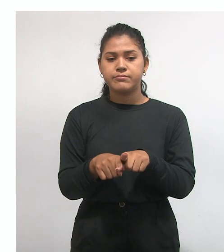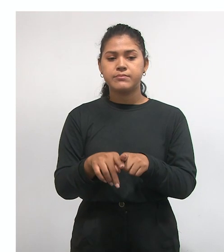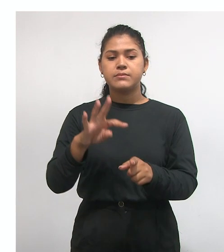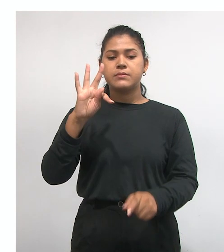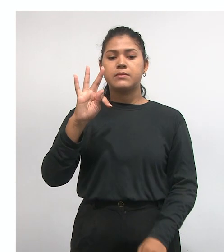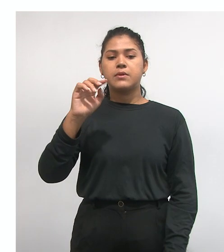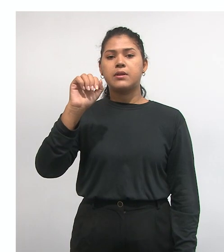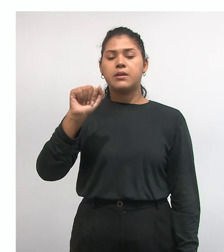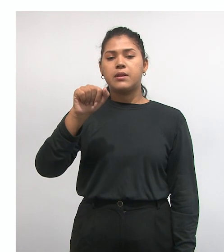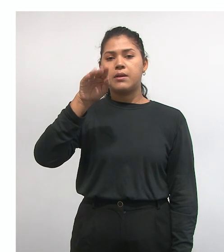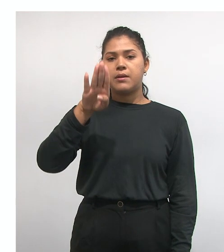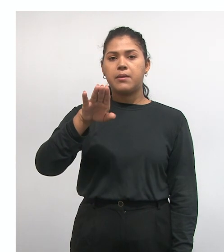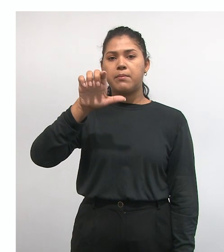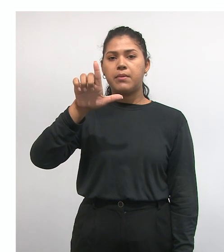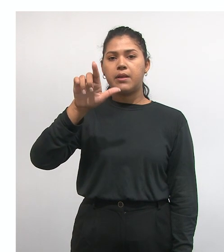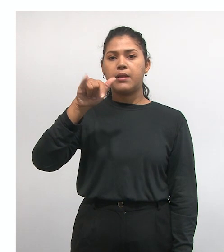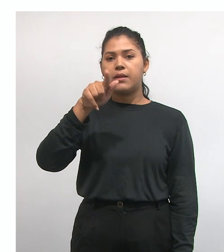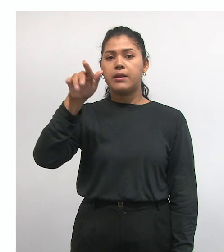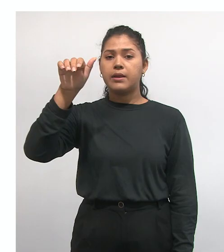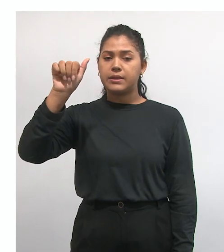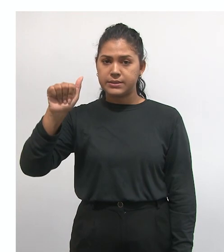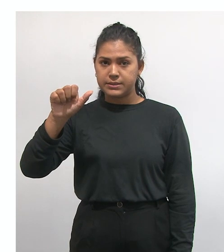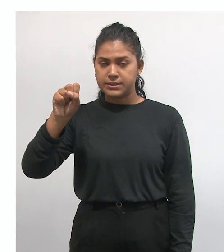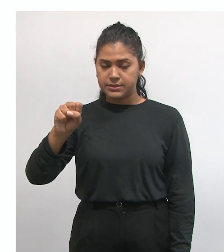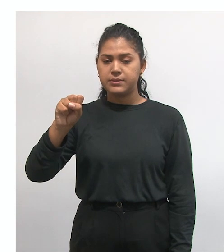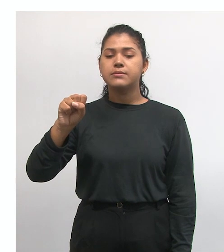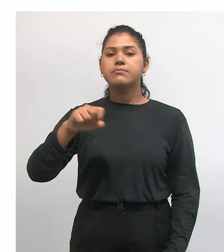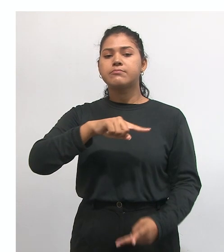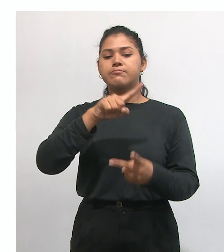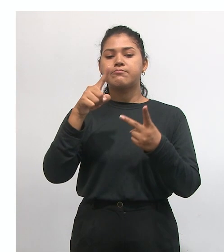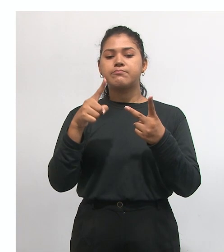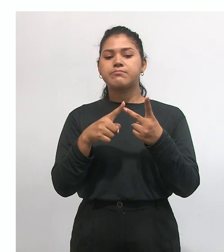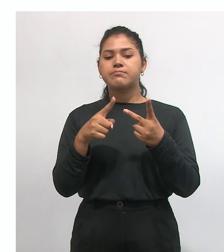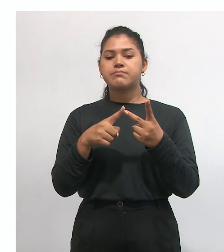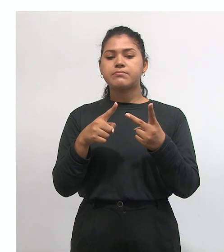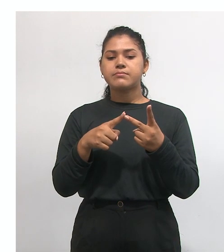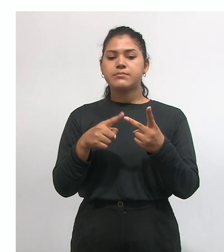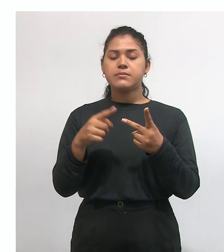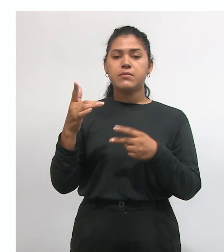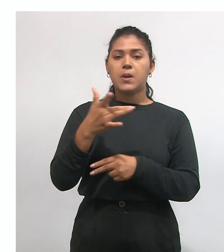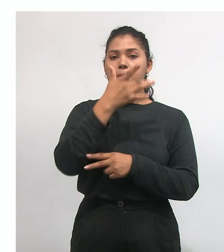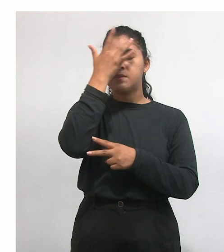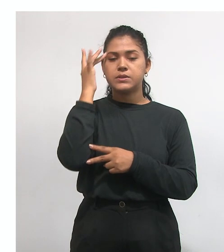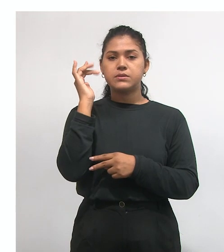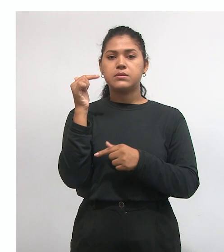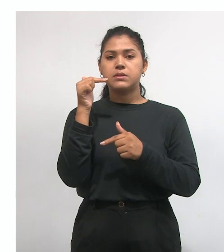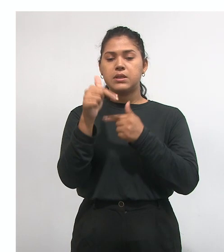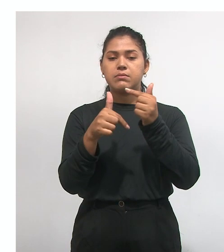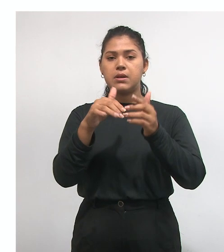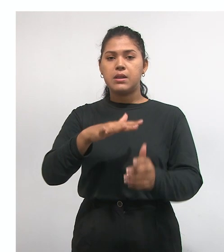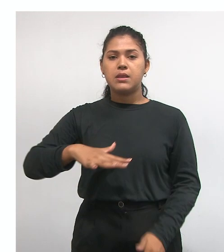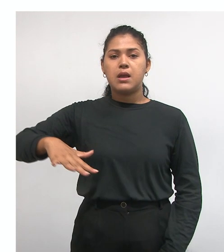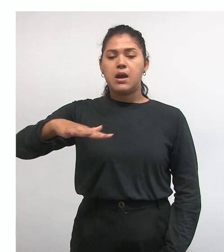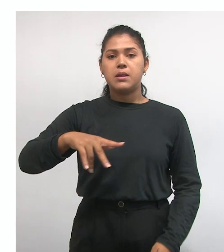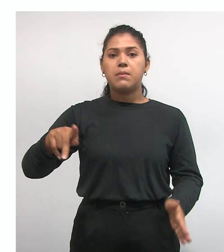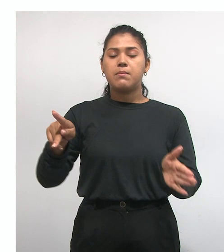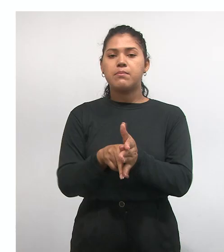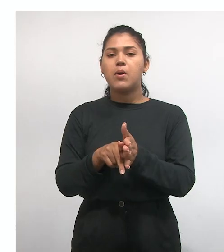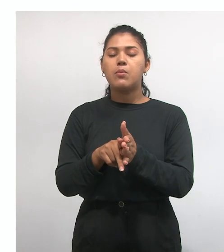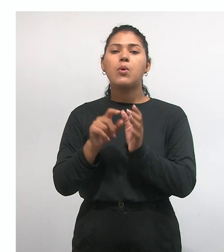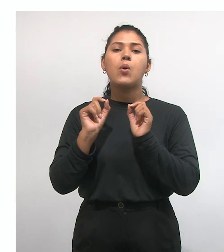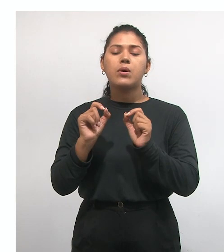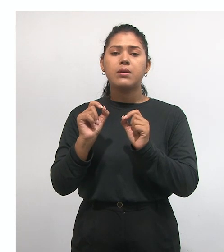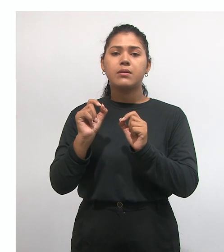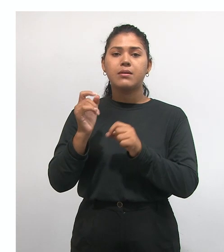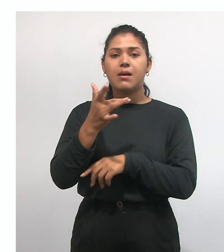os tabeliães, os escrivães e demais serventuários de ofício pelos tributos devidos sobre os atos praticados